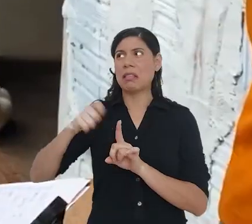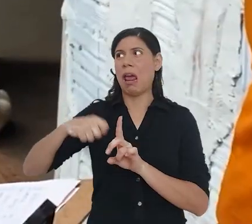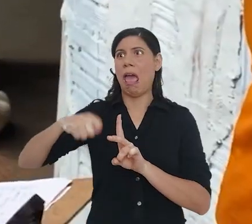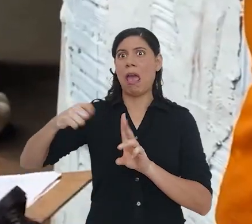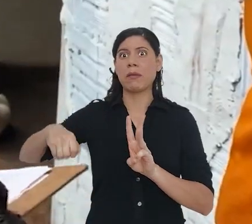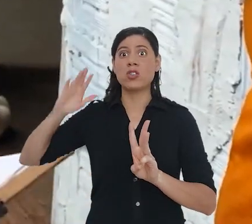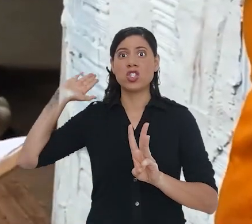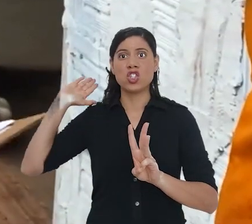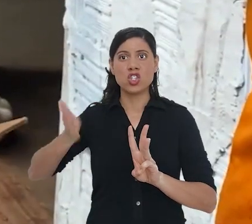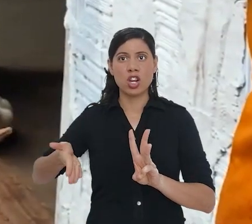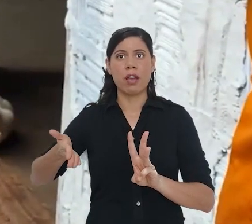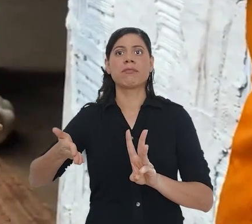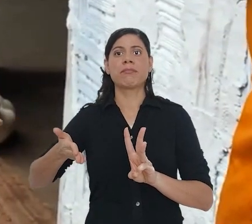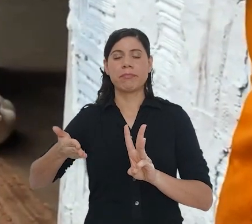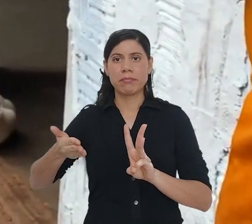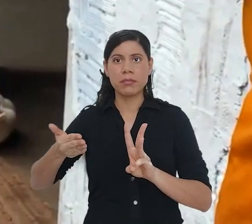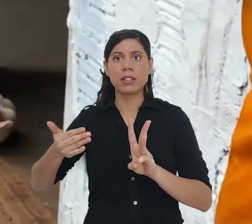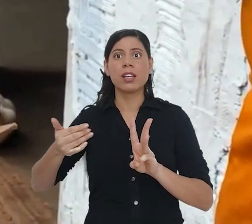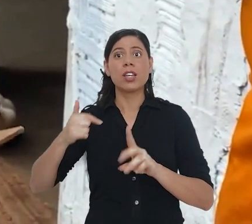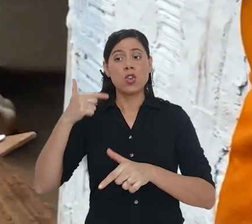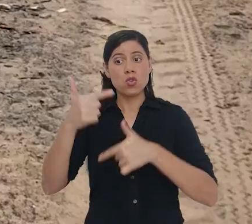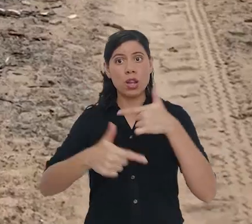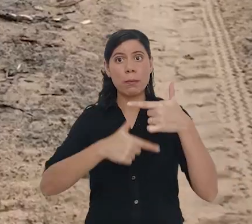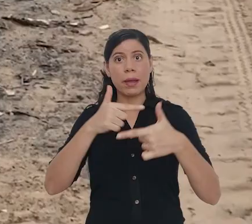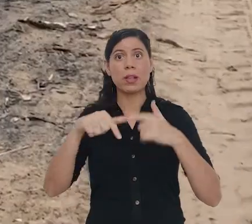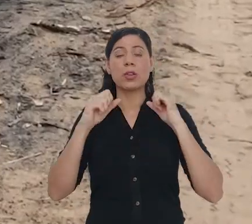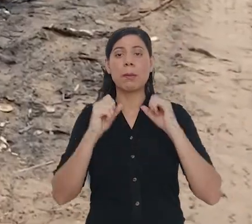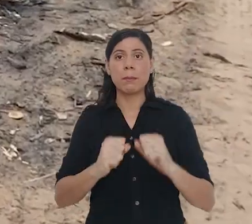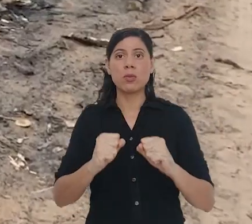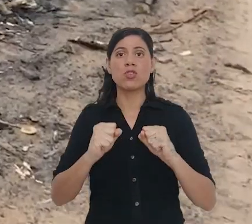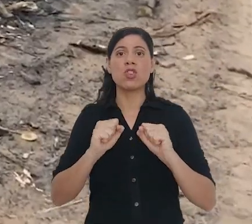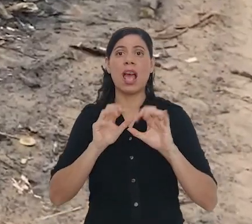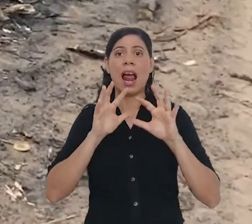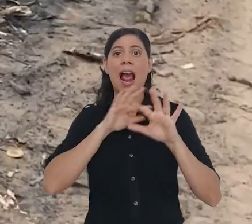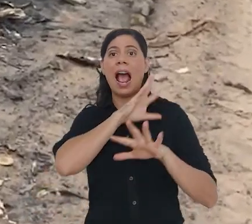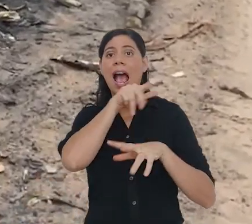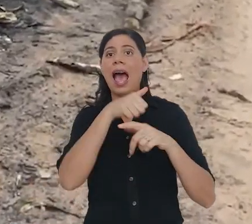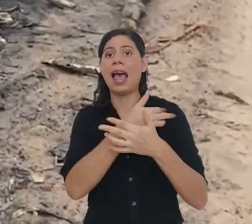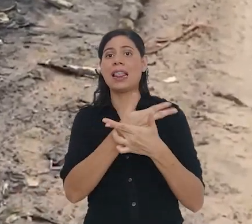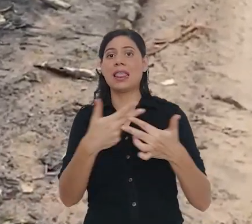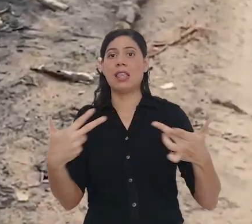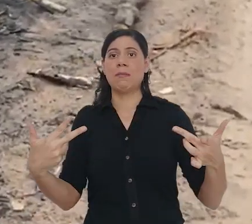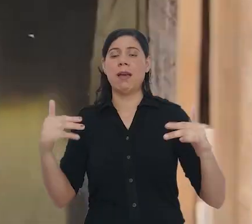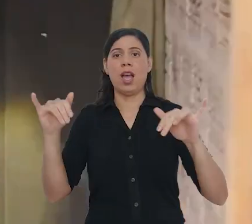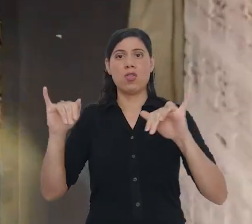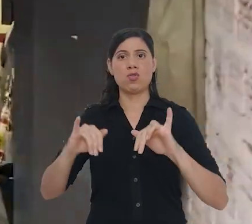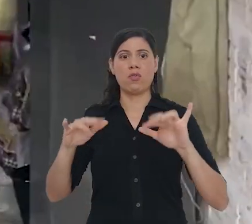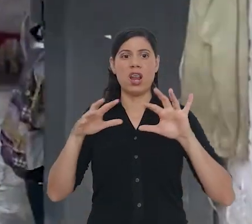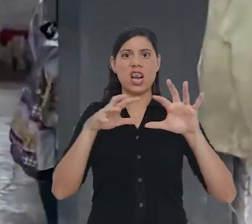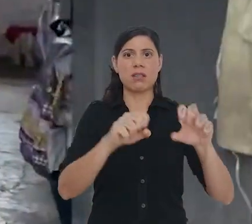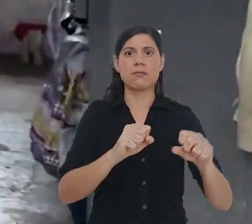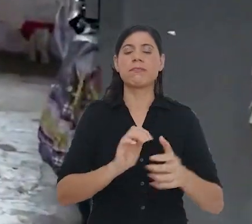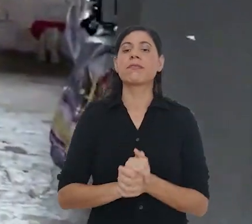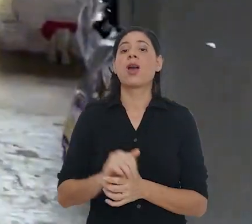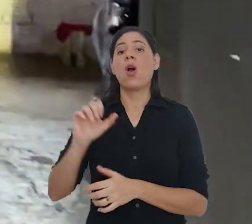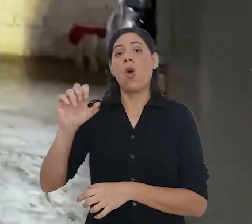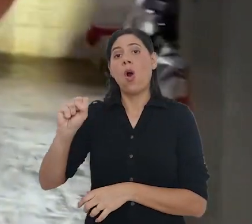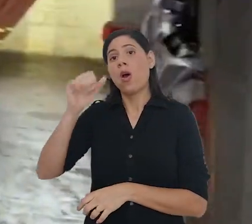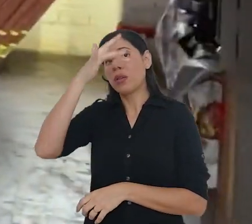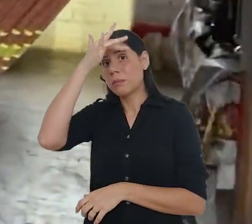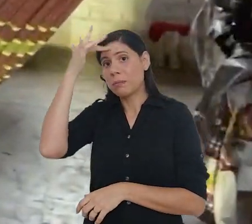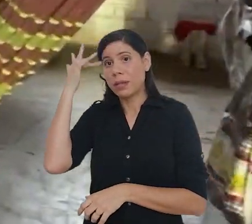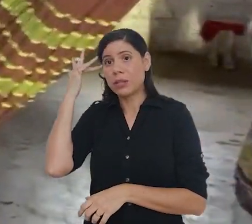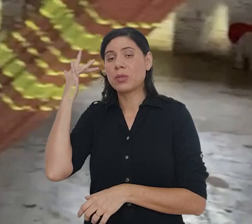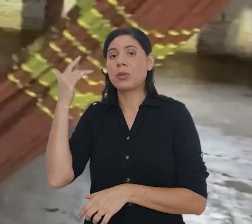meses, submetendo os trabalhadores ao risco iminente de ataques de animais silvestres. 8 pessoas dividiam o